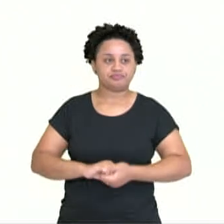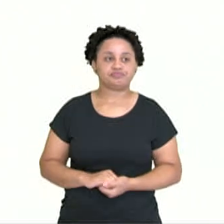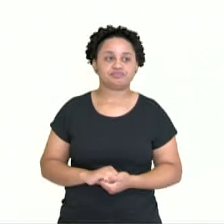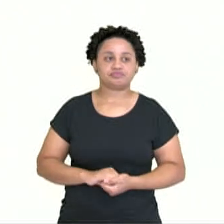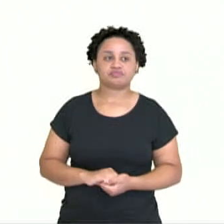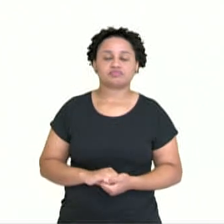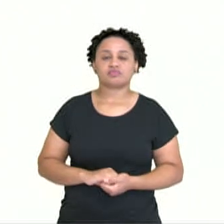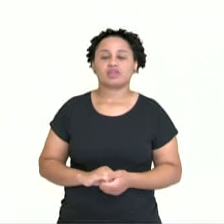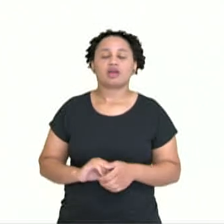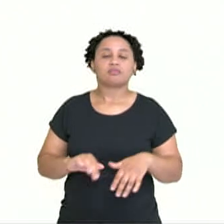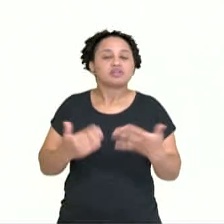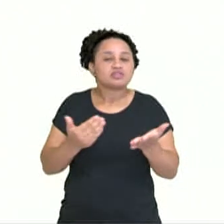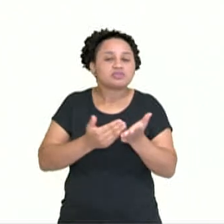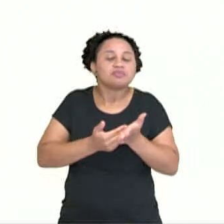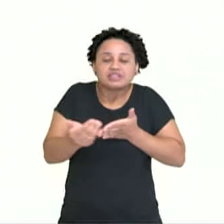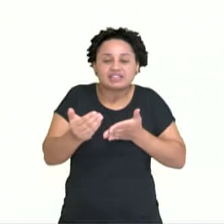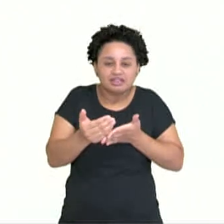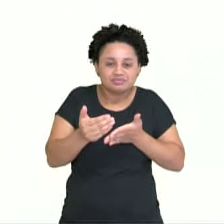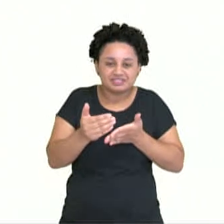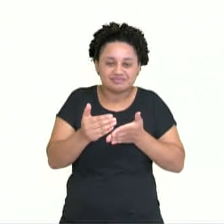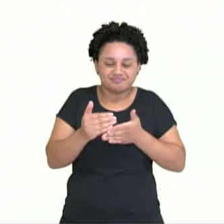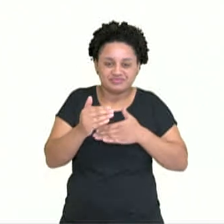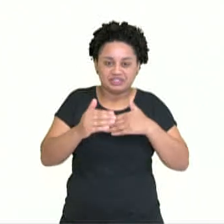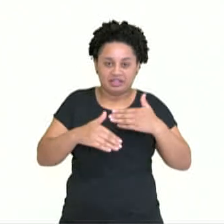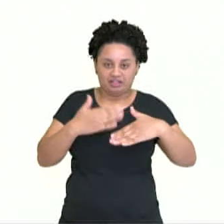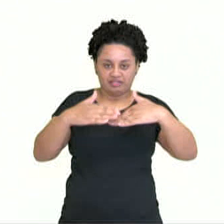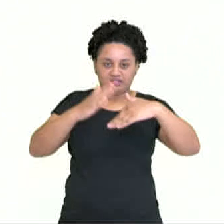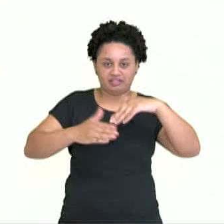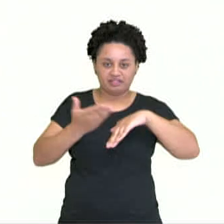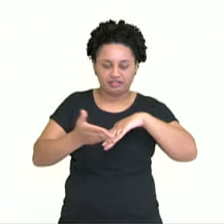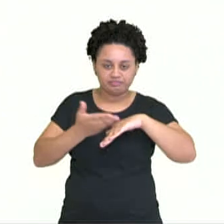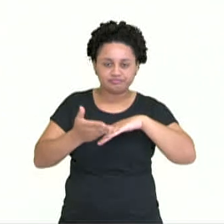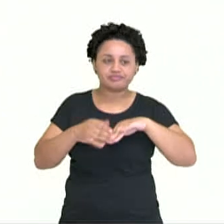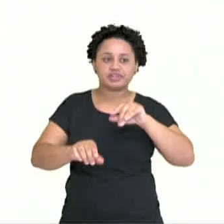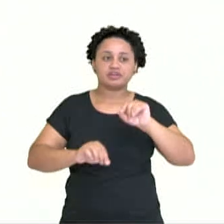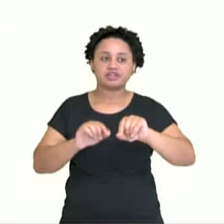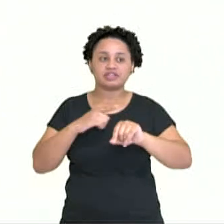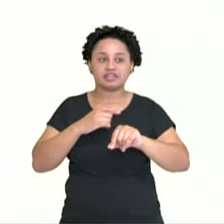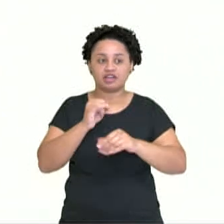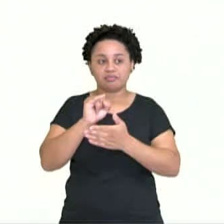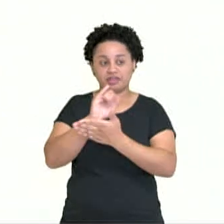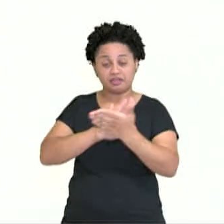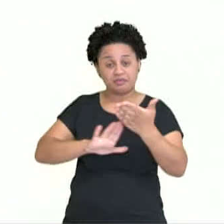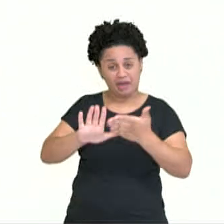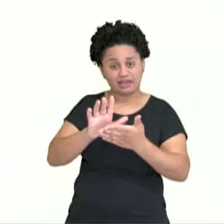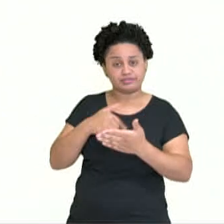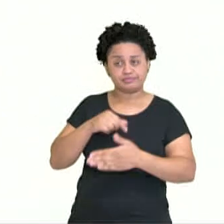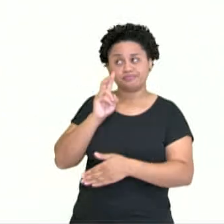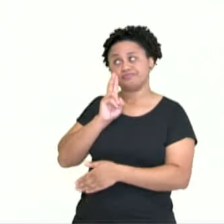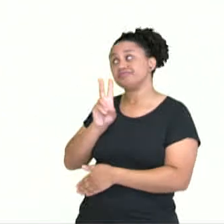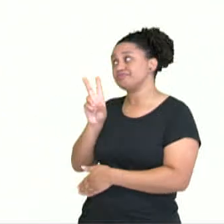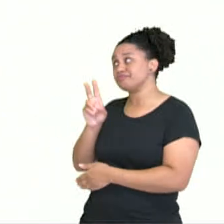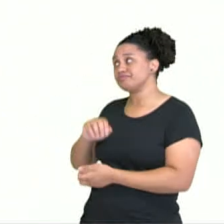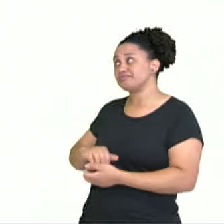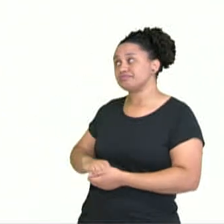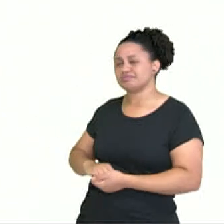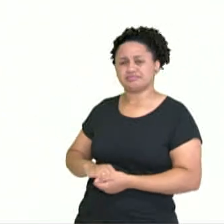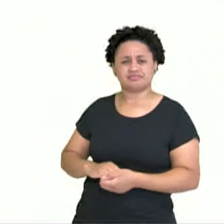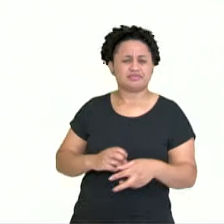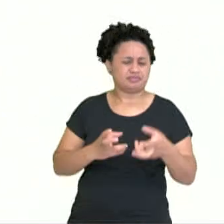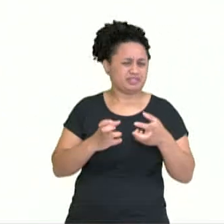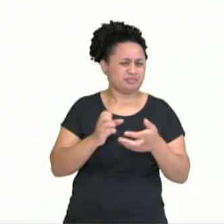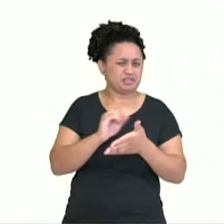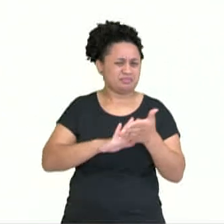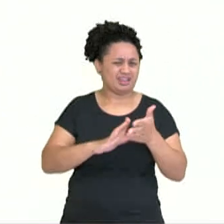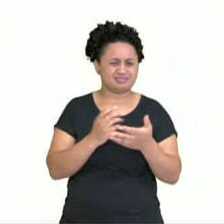nosso warm-up, aqui no nosso aquecimento, tem uma imagem, tá? Se a gente reparar, uma imagem meio estranha, né? Uma menina